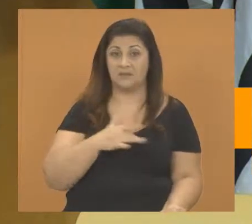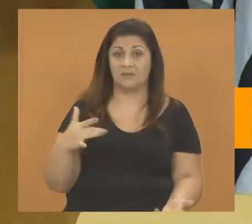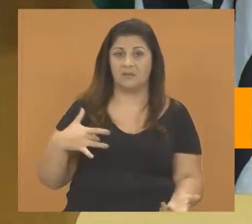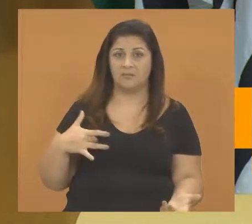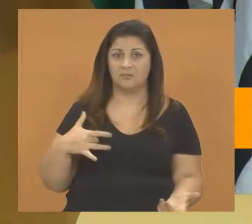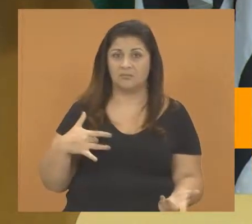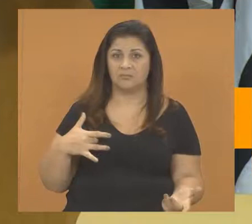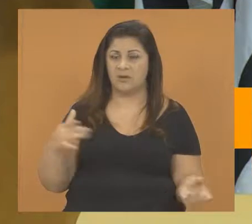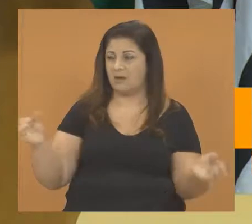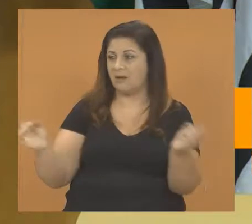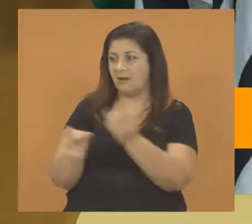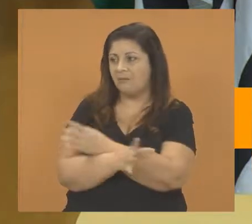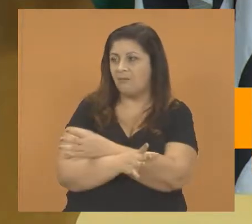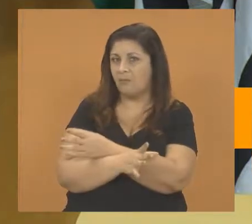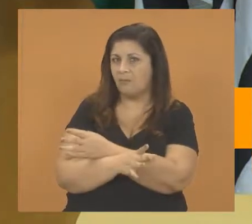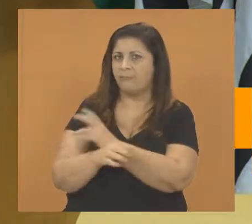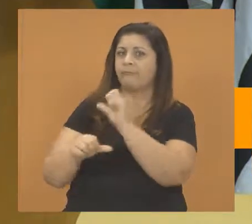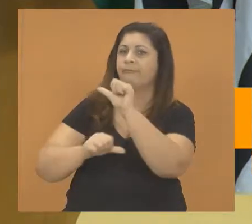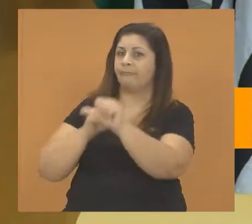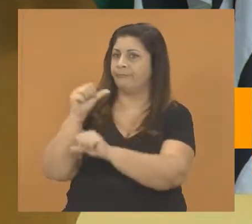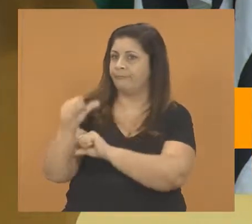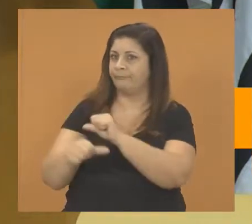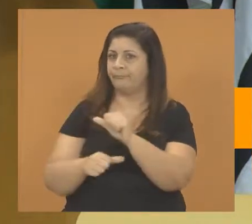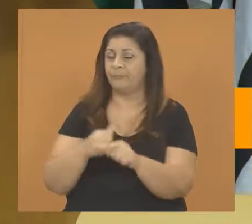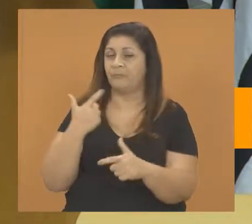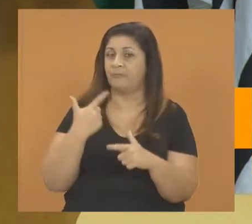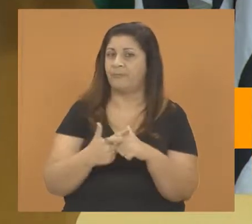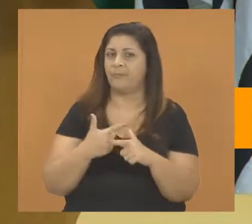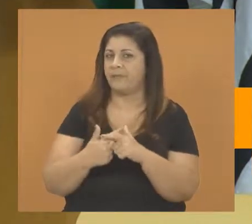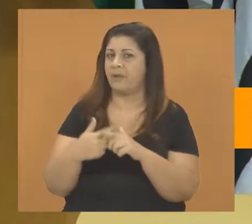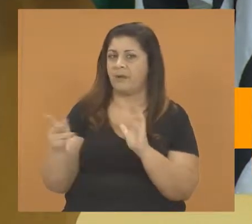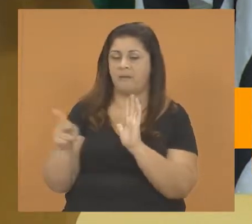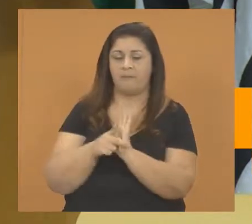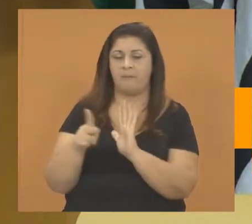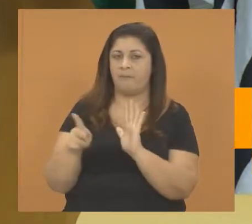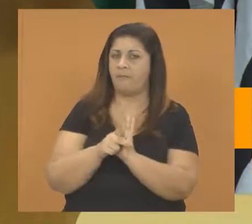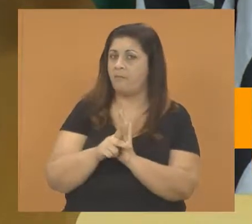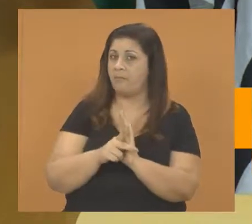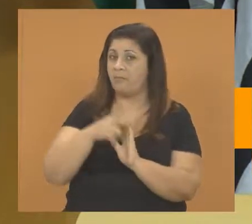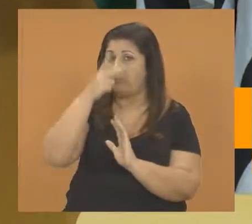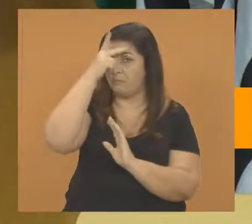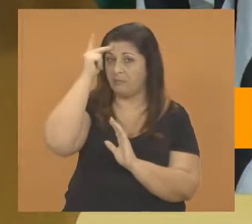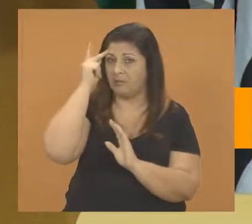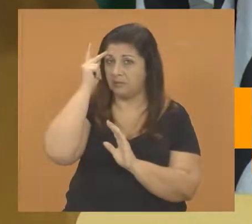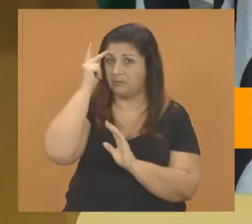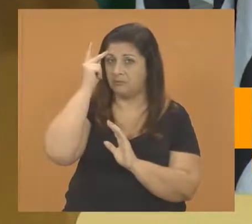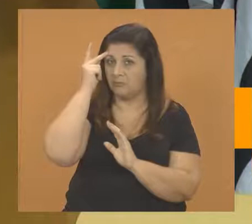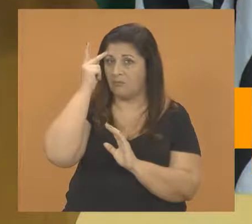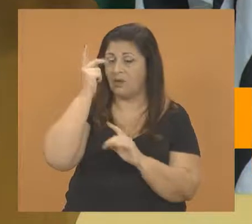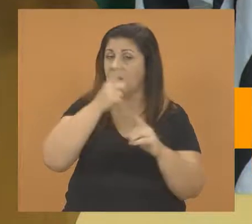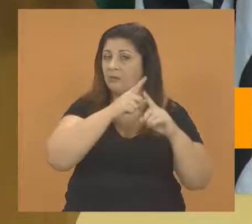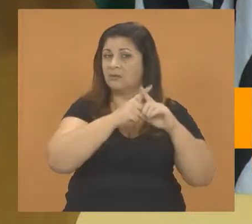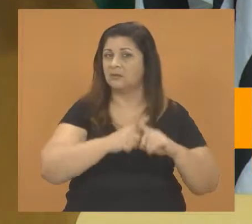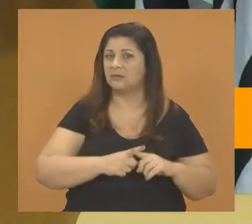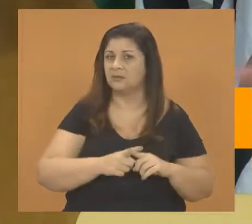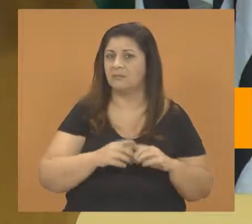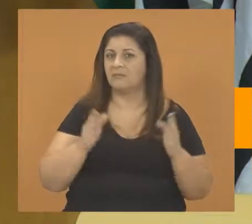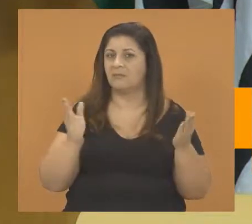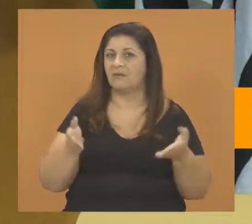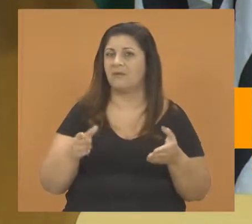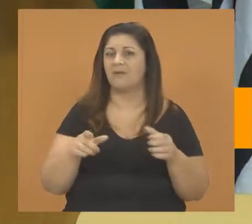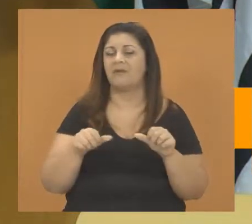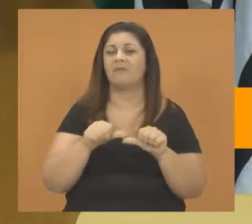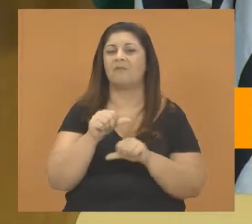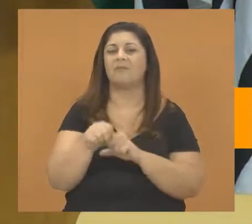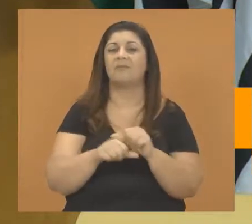cargo de função gratificada que são cargos reservados exclusivamente para funcionário de carreira transformado em cargos de comissão só que agora